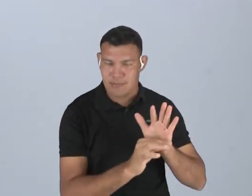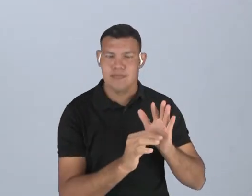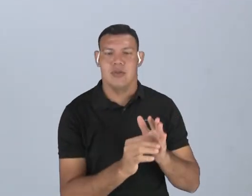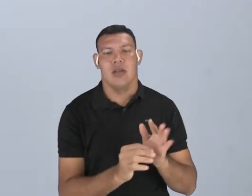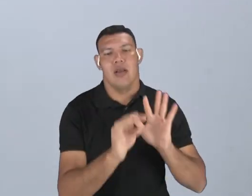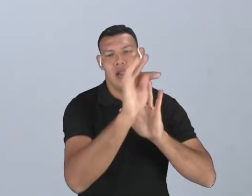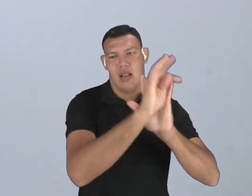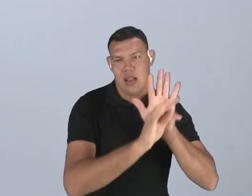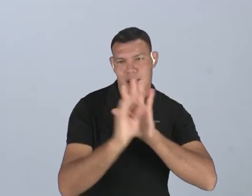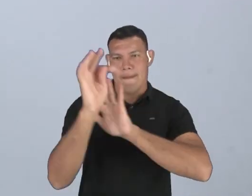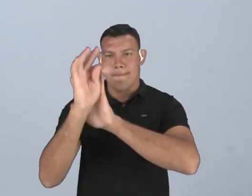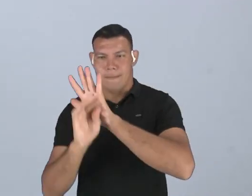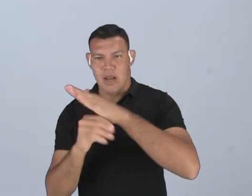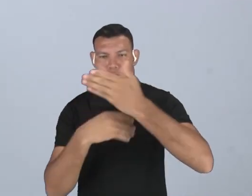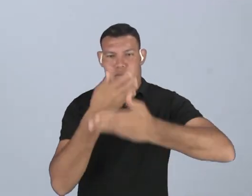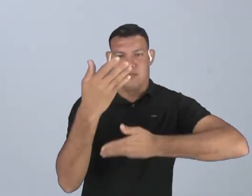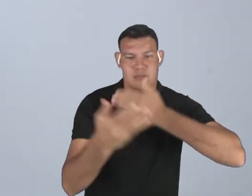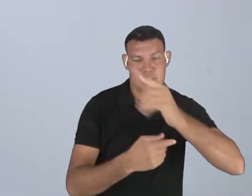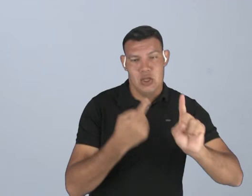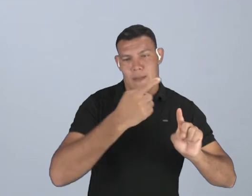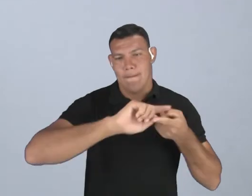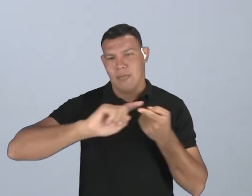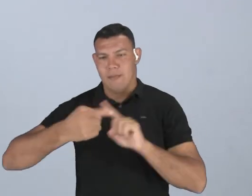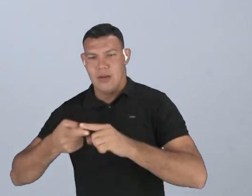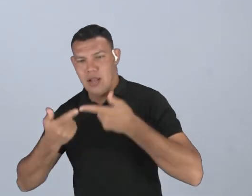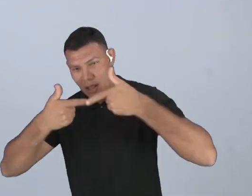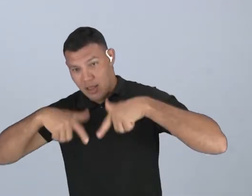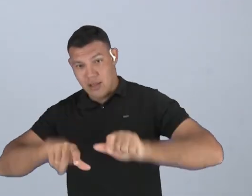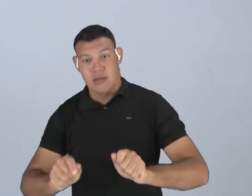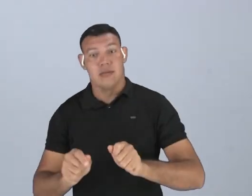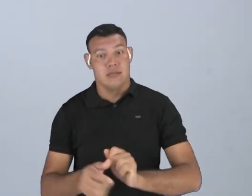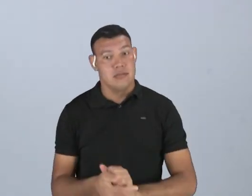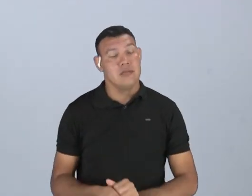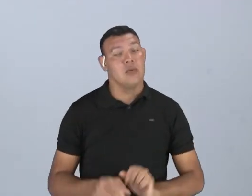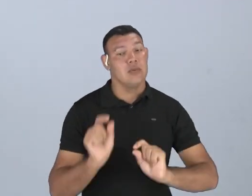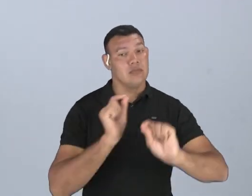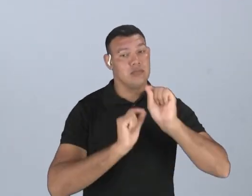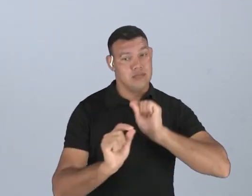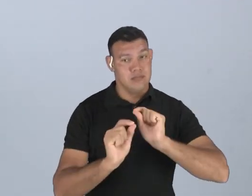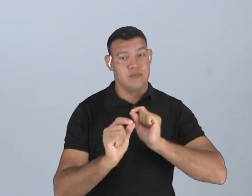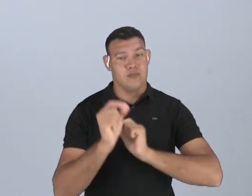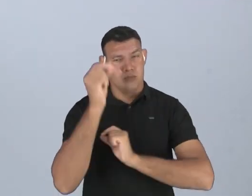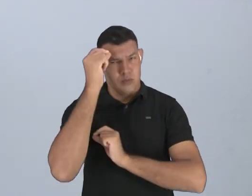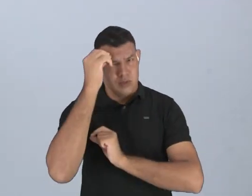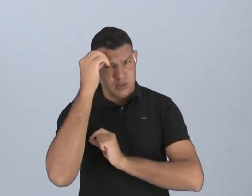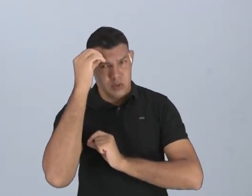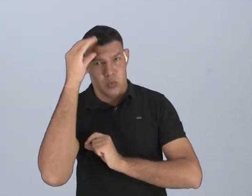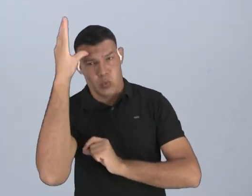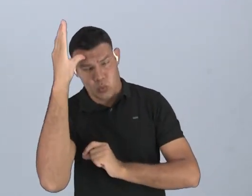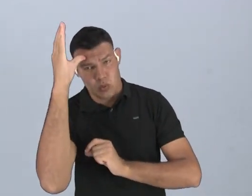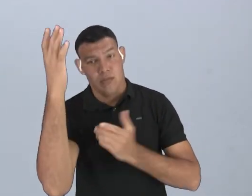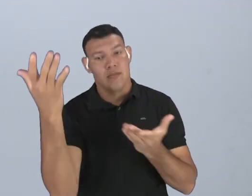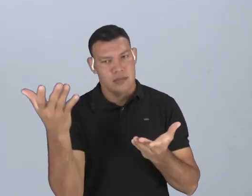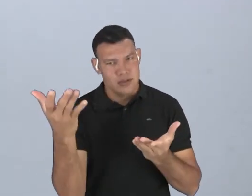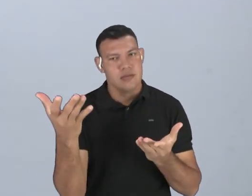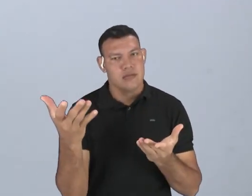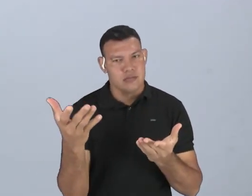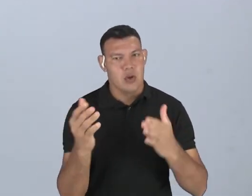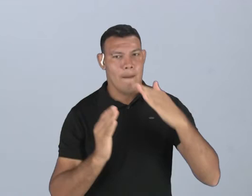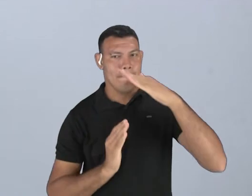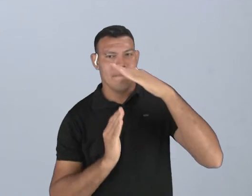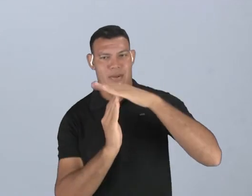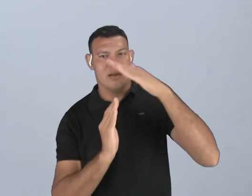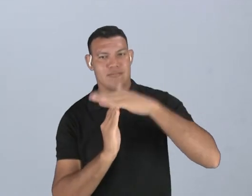não, figuras de linguagem ou não, mas o seu repertório, o seu conhecimento de mundo é que vai lhe dar o limite do seu